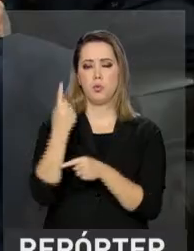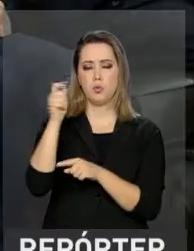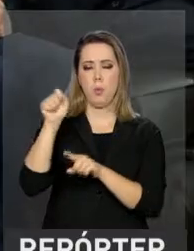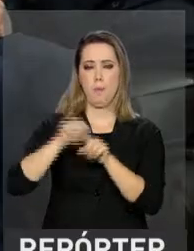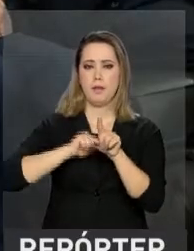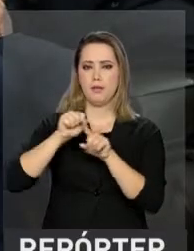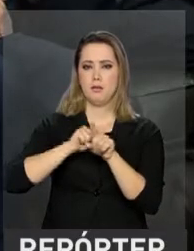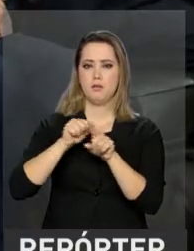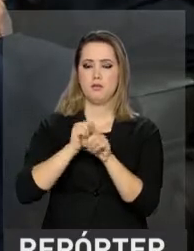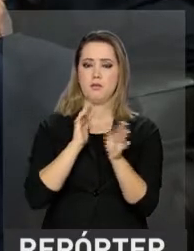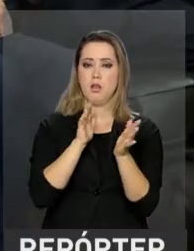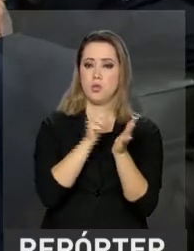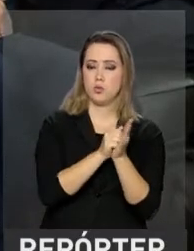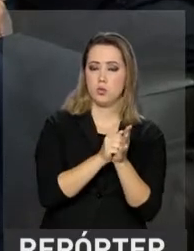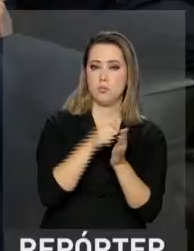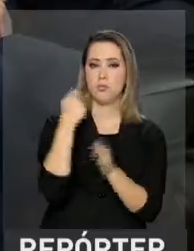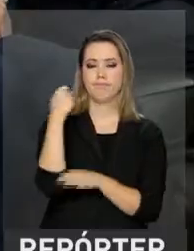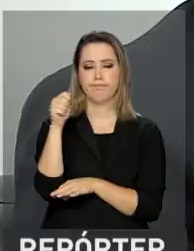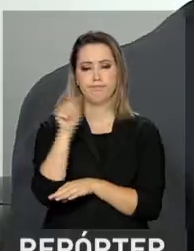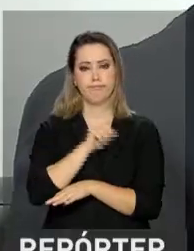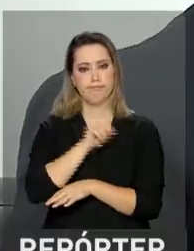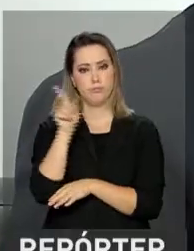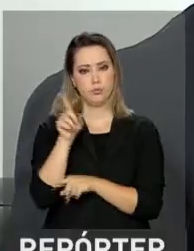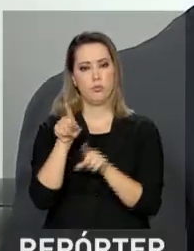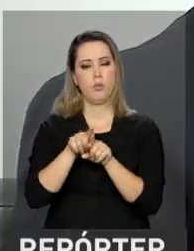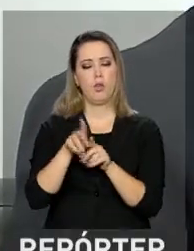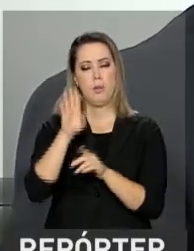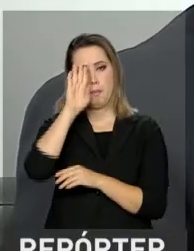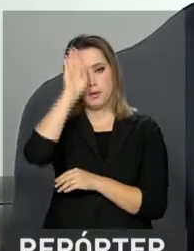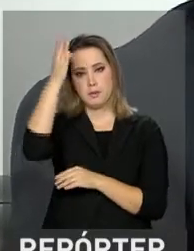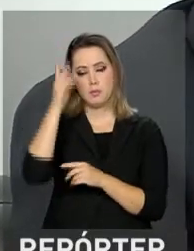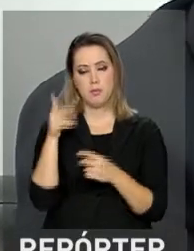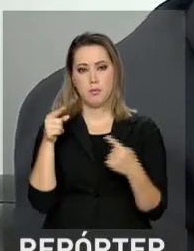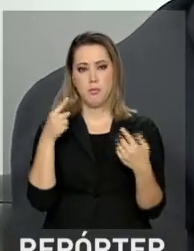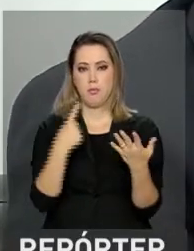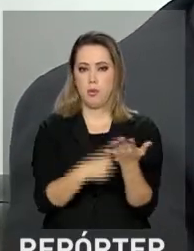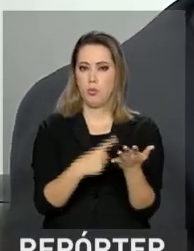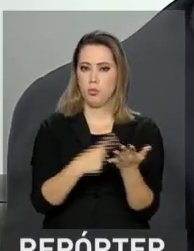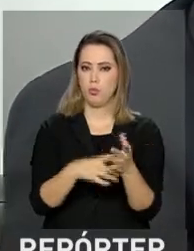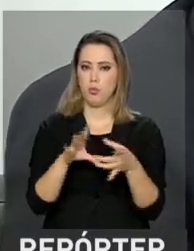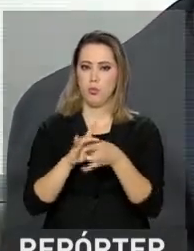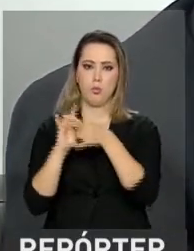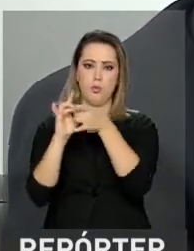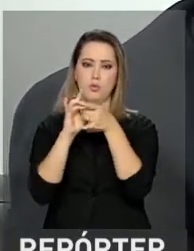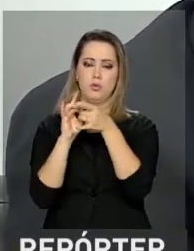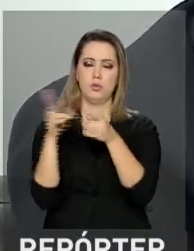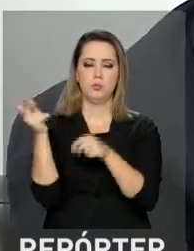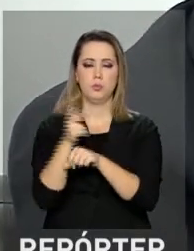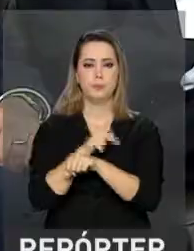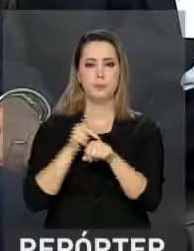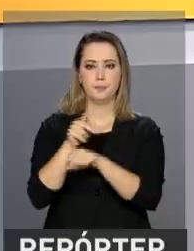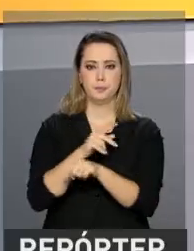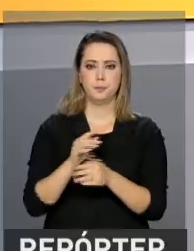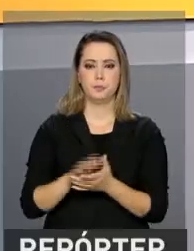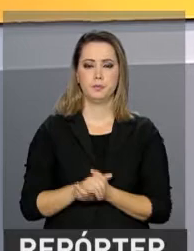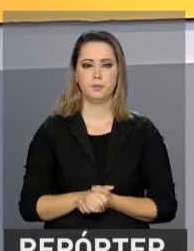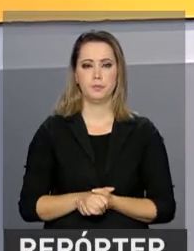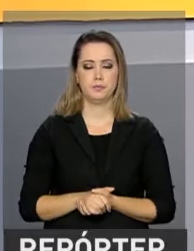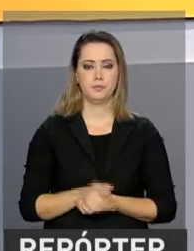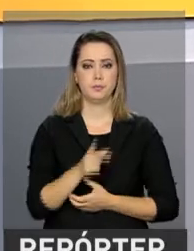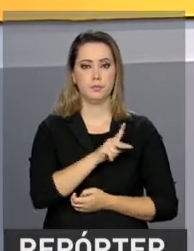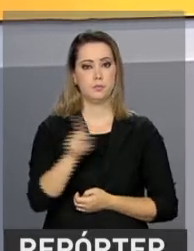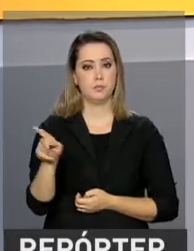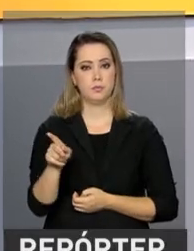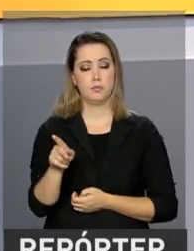que demonstra a prioridade atribuída pelos dois países a aliança estratégica bilateral o presidente